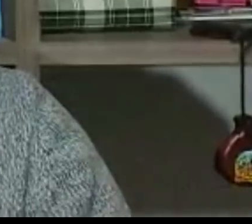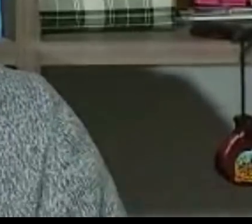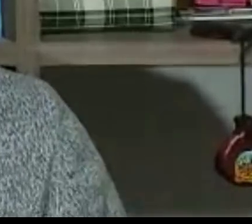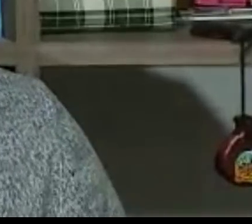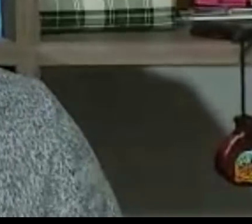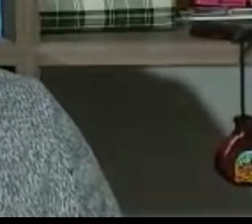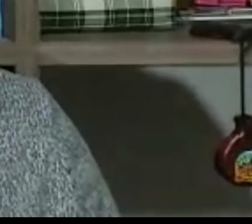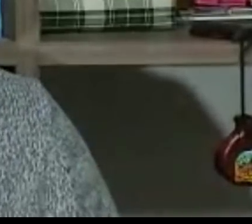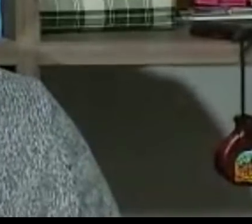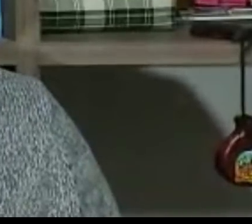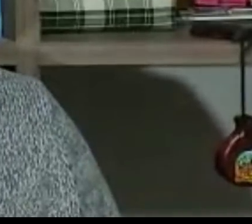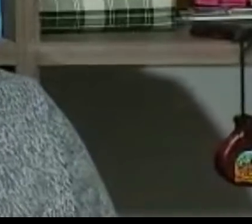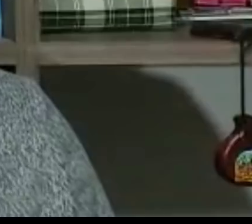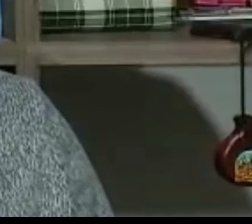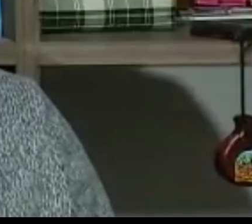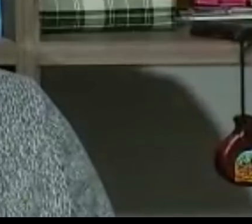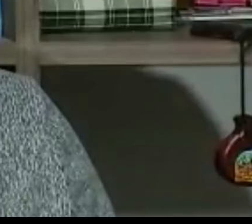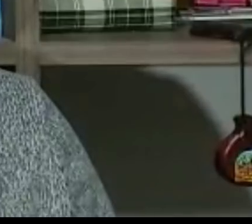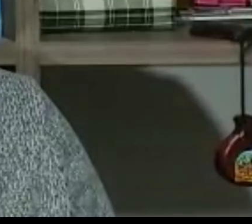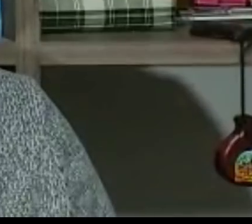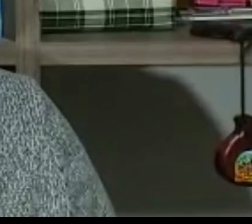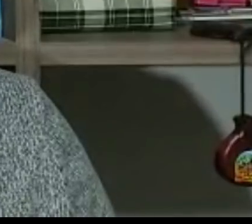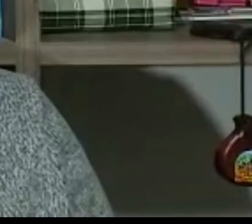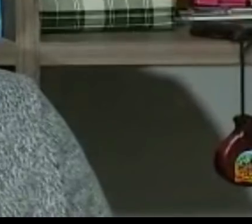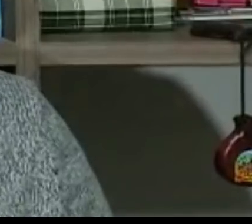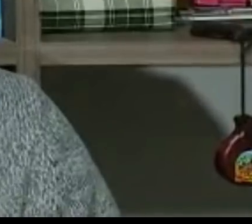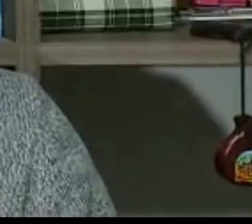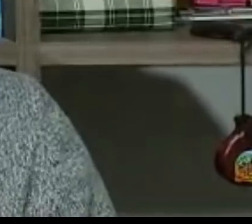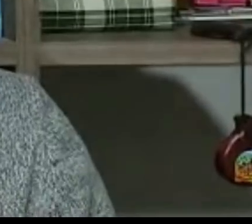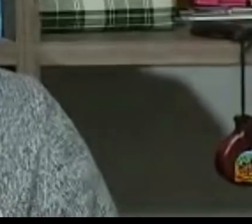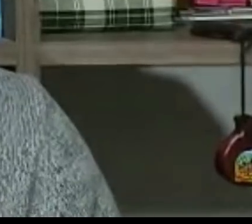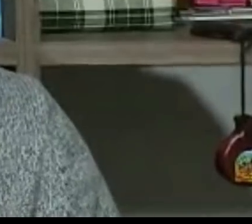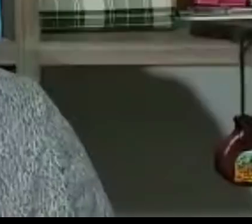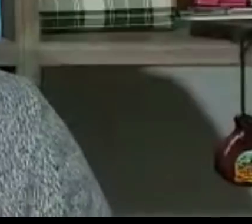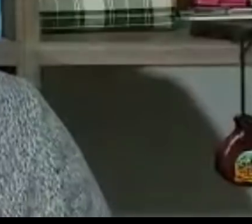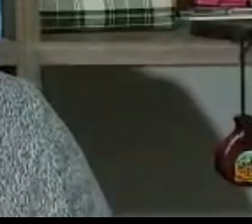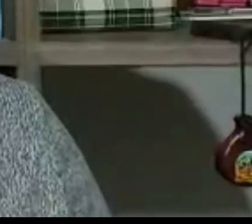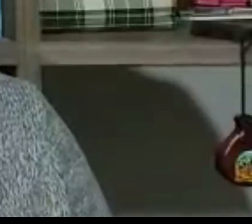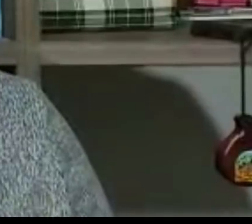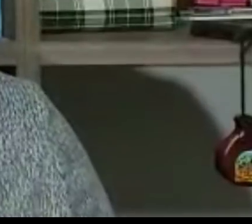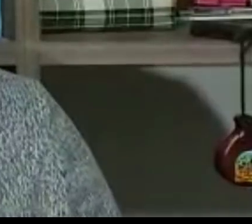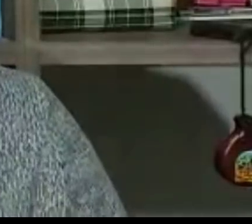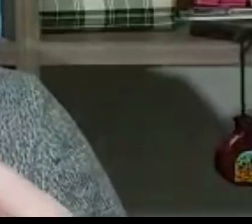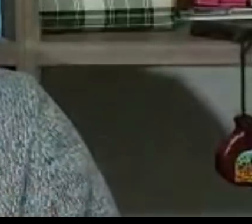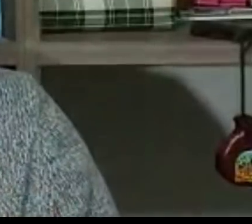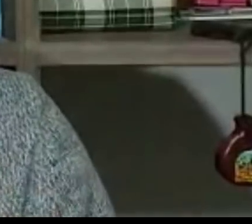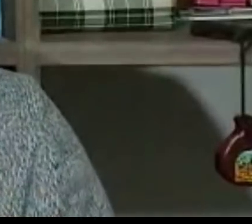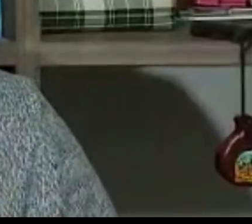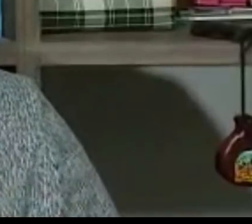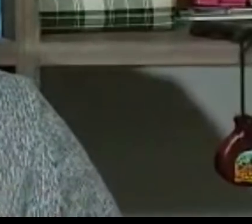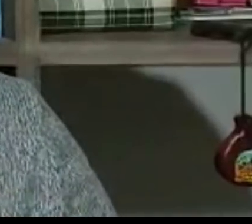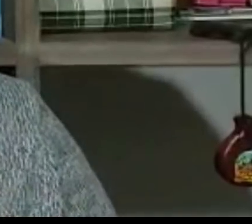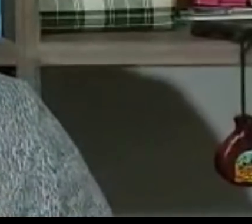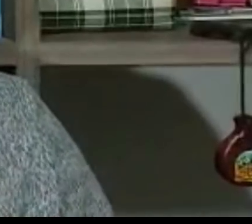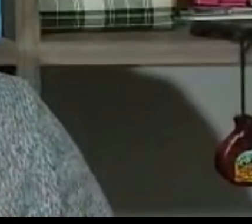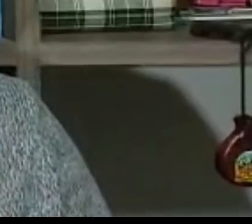Então, espero que vocês apreciem esse vídeo de uma música que nasceu em Araucária com Alma Corales e eu espero que em breve a